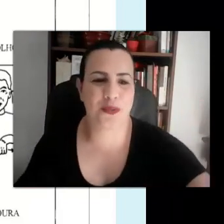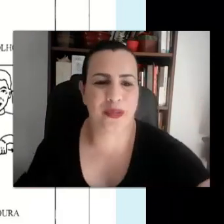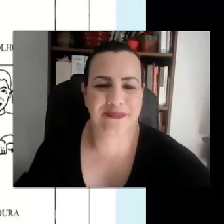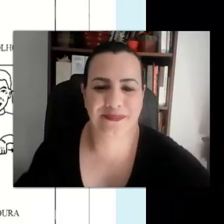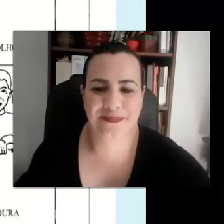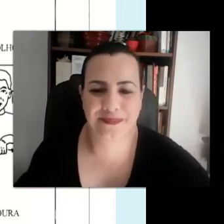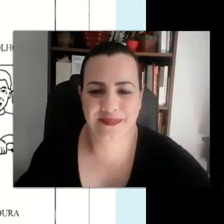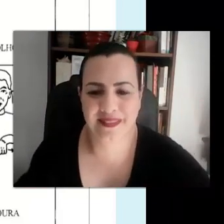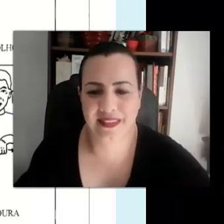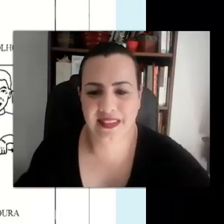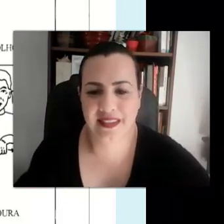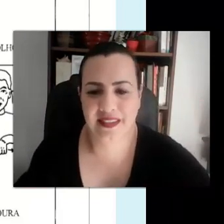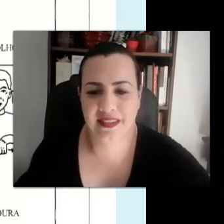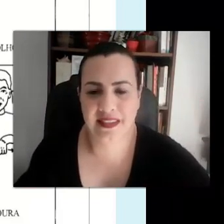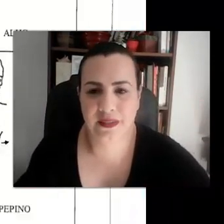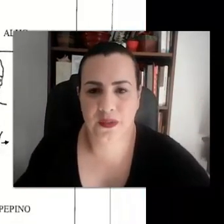cenoura,